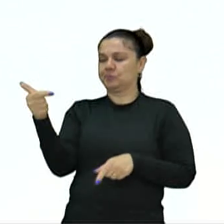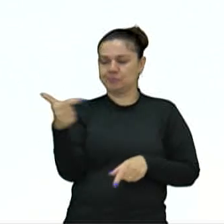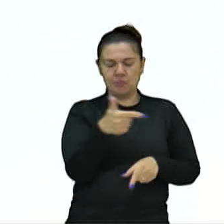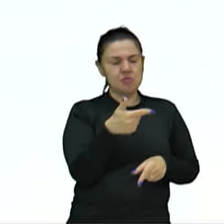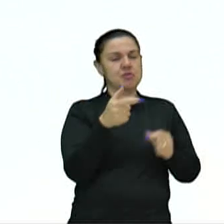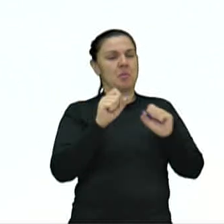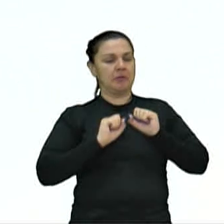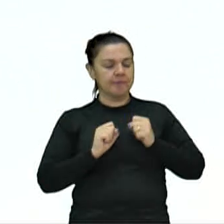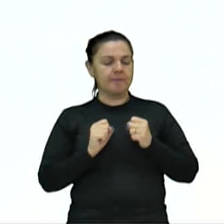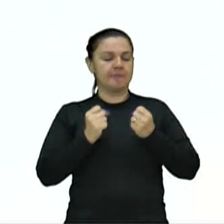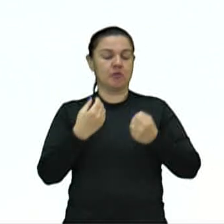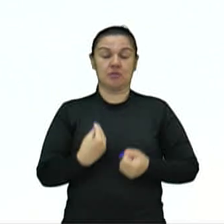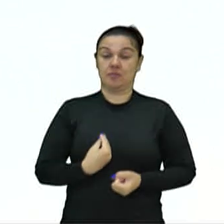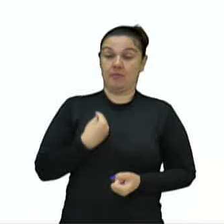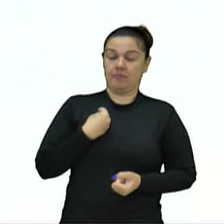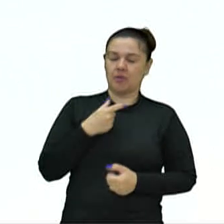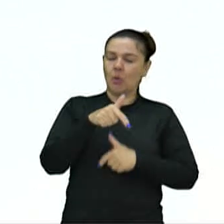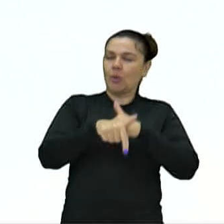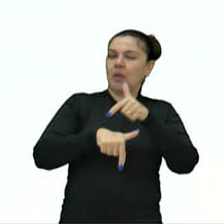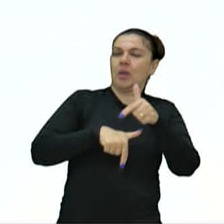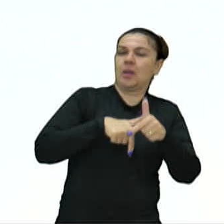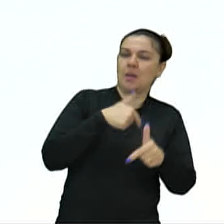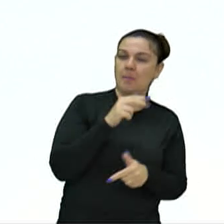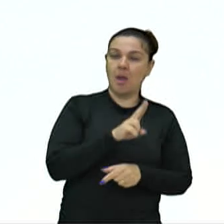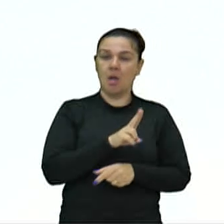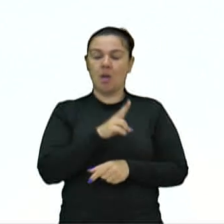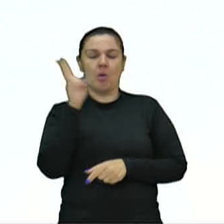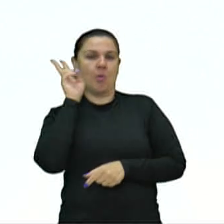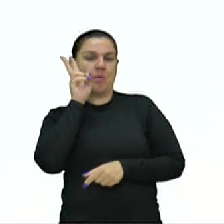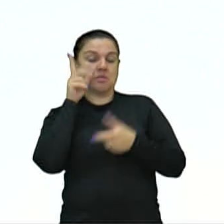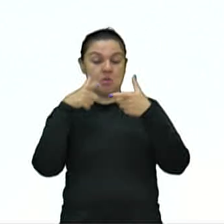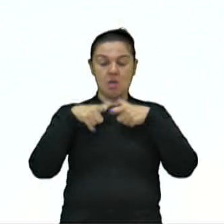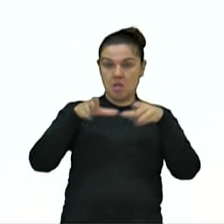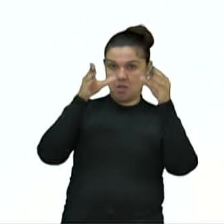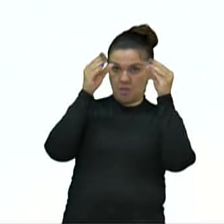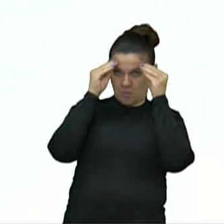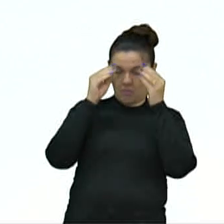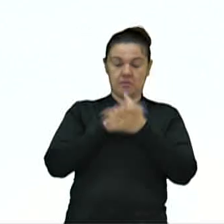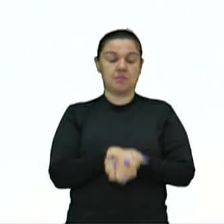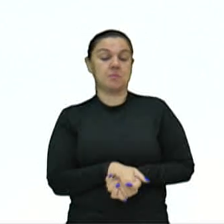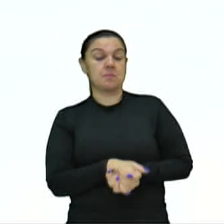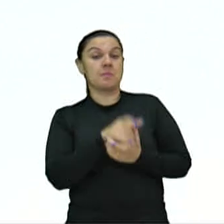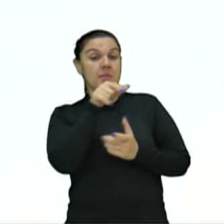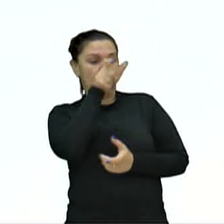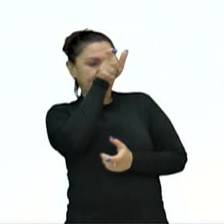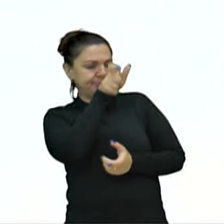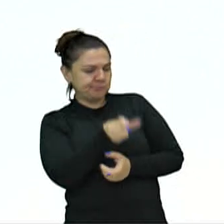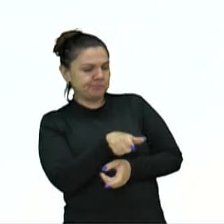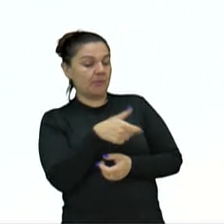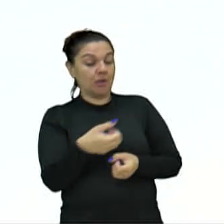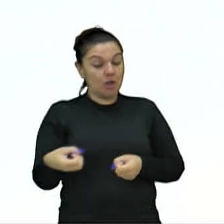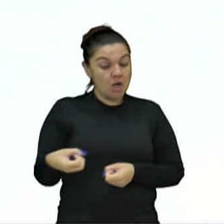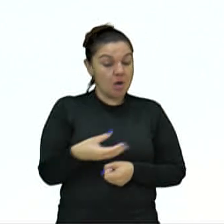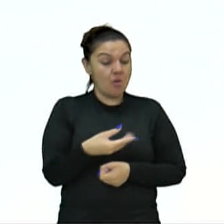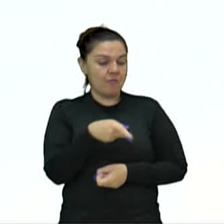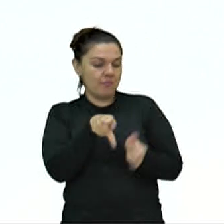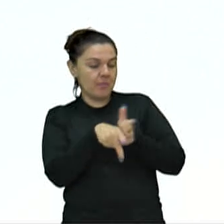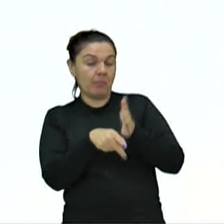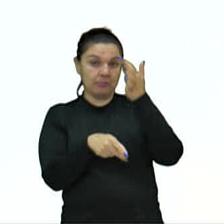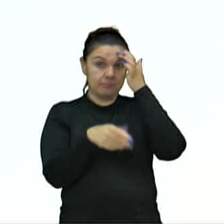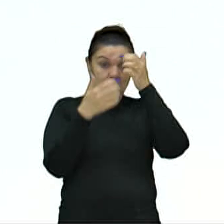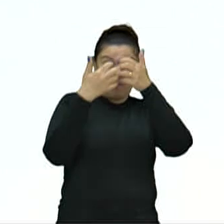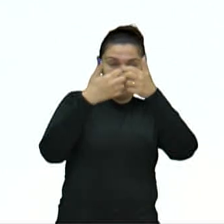da vida, a fecundidade do trabalho ou a espessura histórica da linguagem. É uma criatura recentíssima a